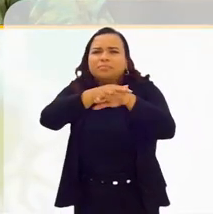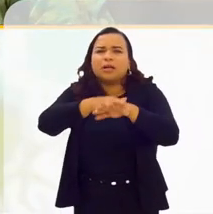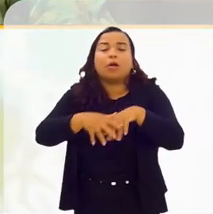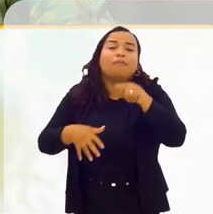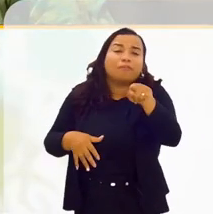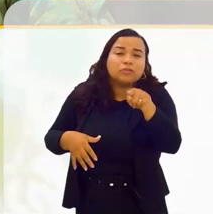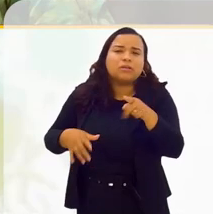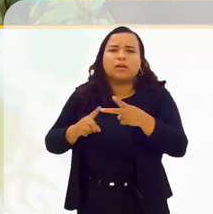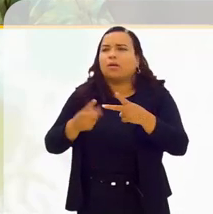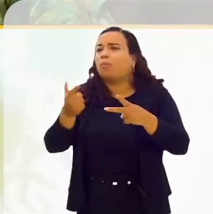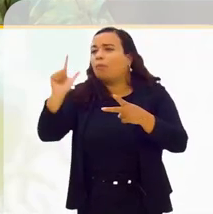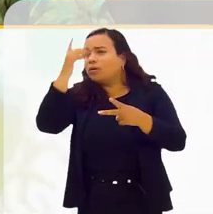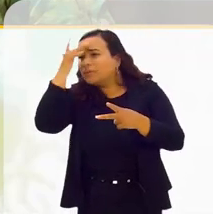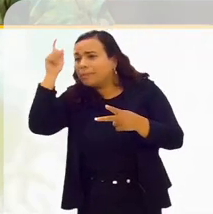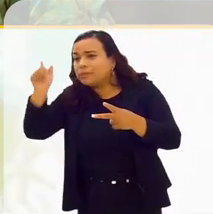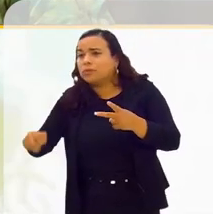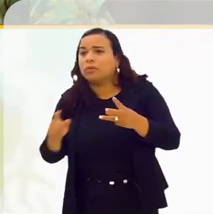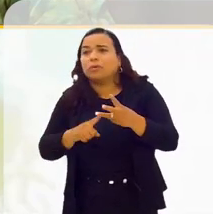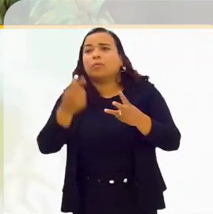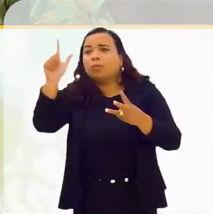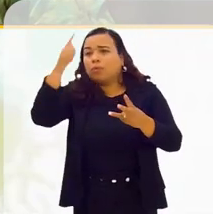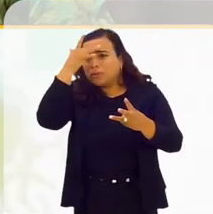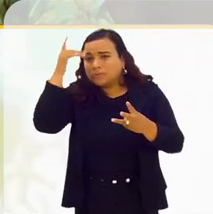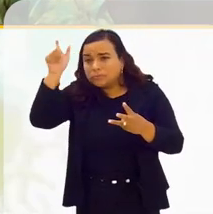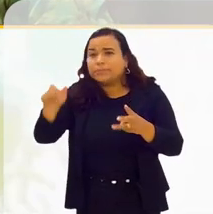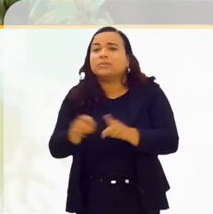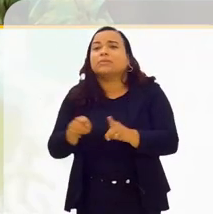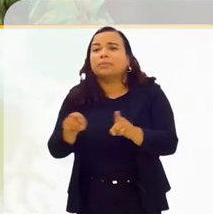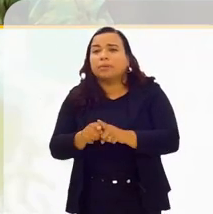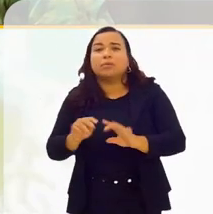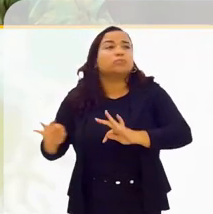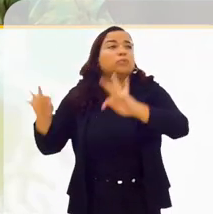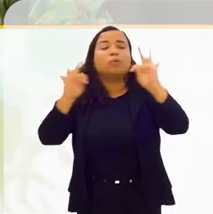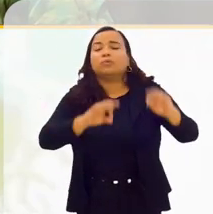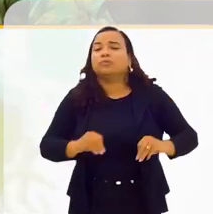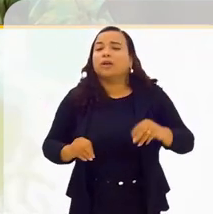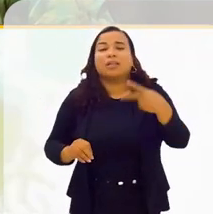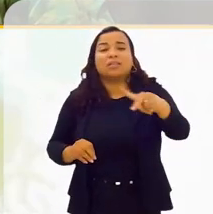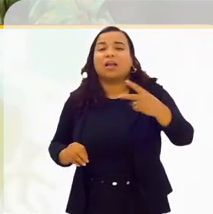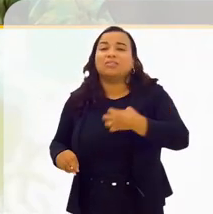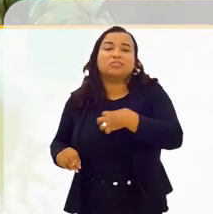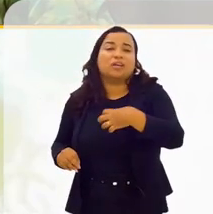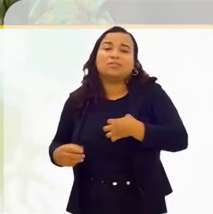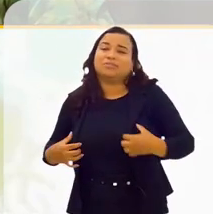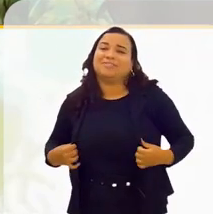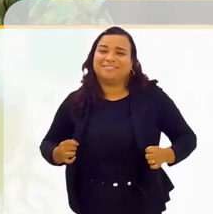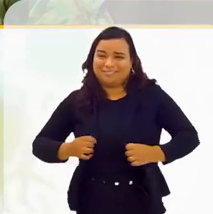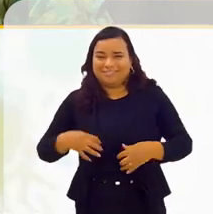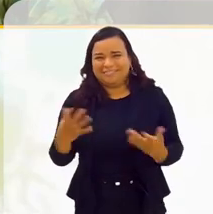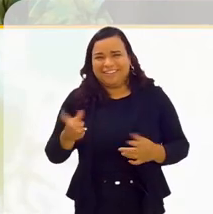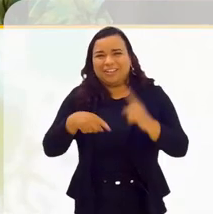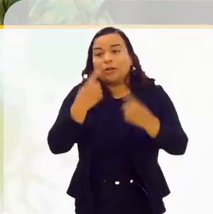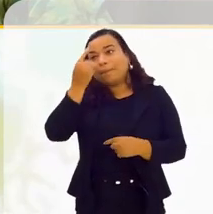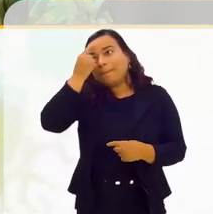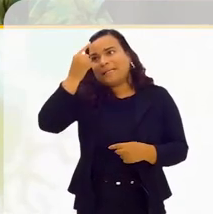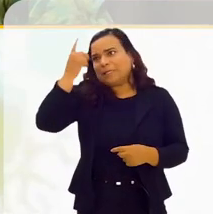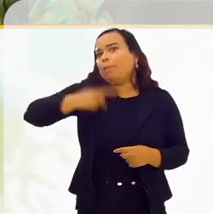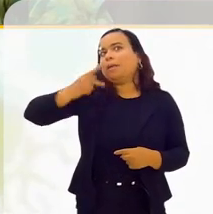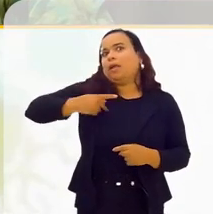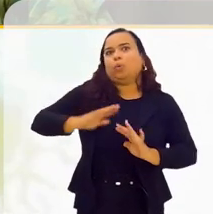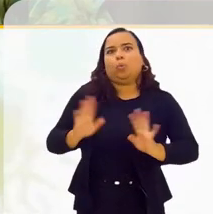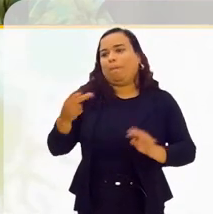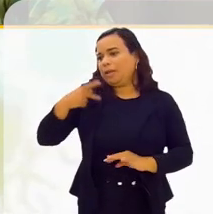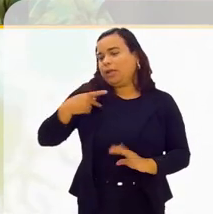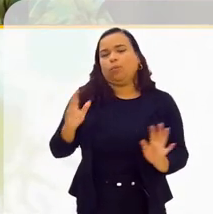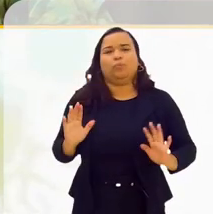ela é grosseira com você ela é grosseira com João ela é grosseira comigo ela é grosseira sabe e não a gente traz muito